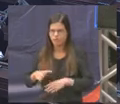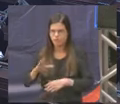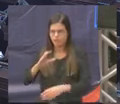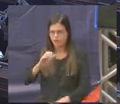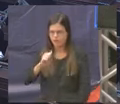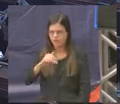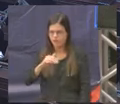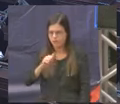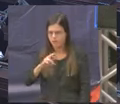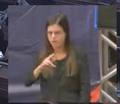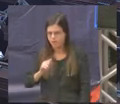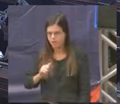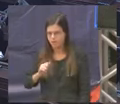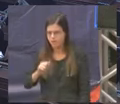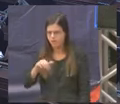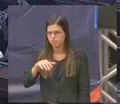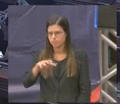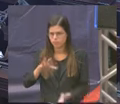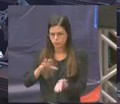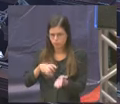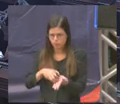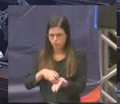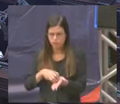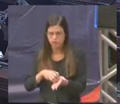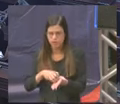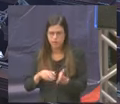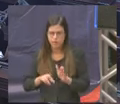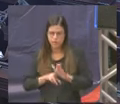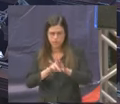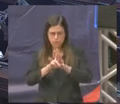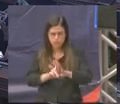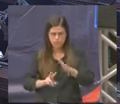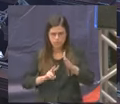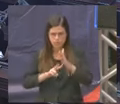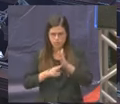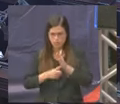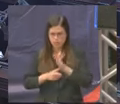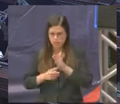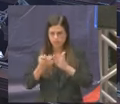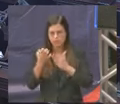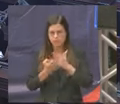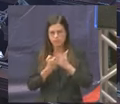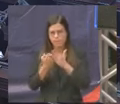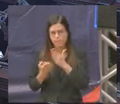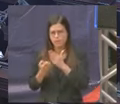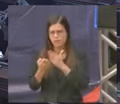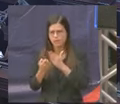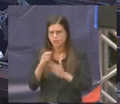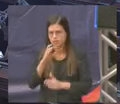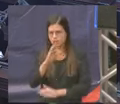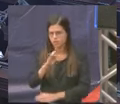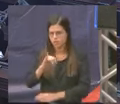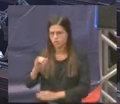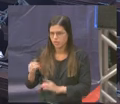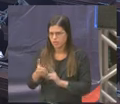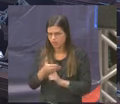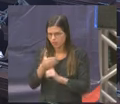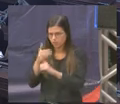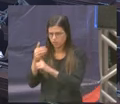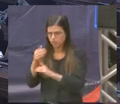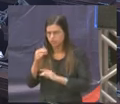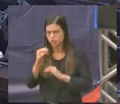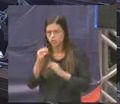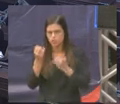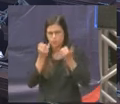Profissional. Sou representando o Sindicato das Empresas de TI do Rio de Janeiro e sou diretor da RioSoft